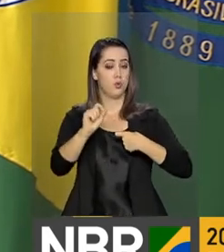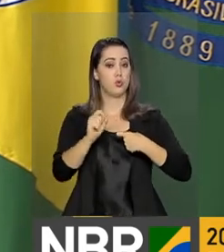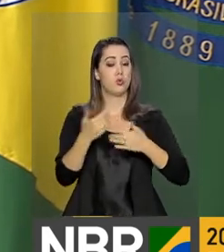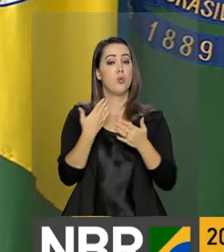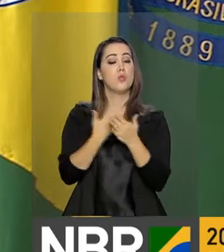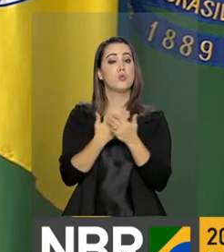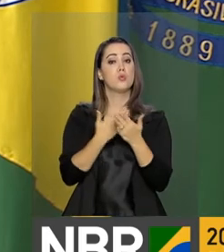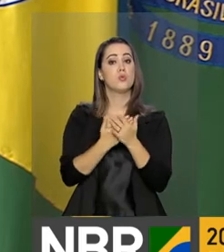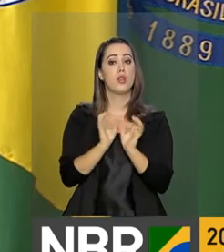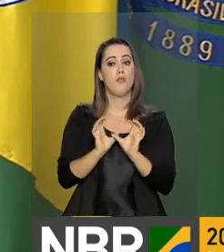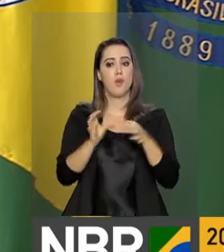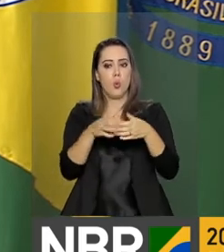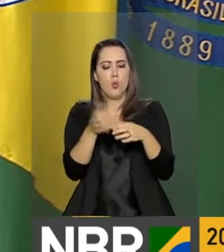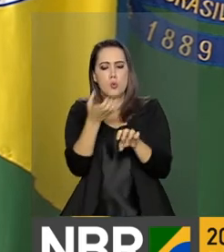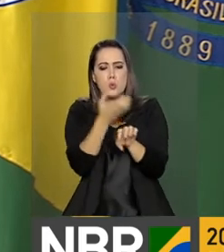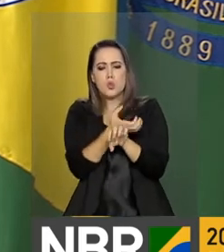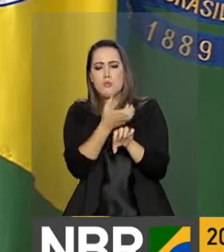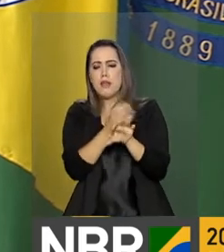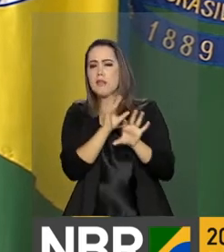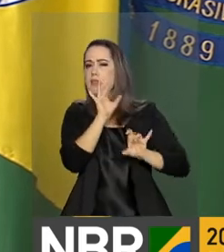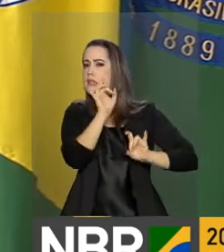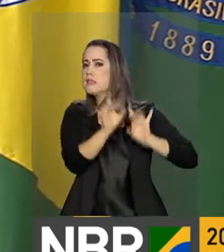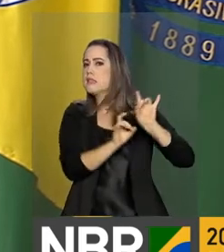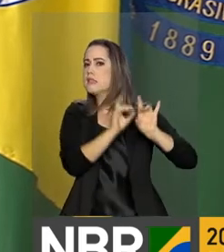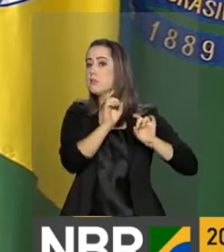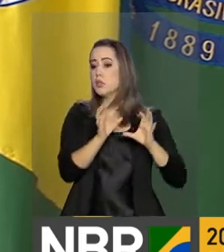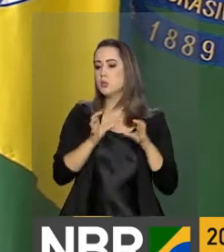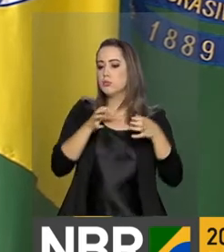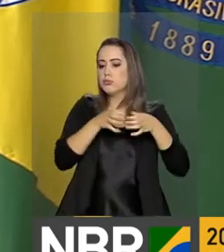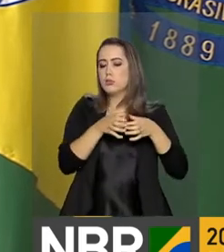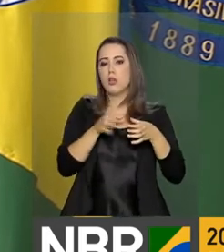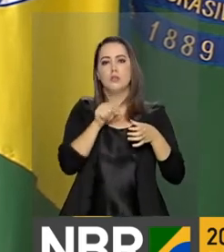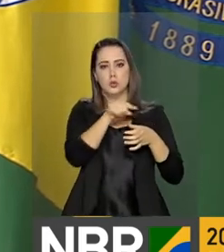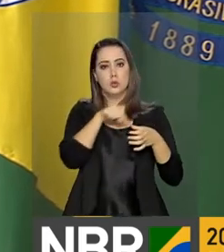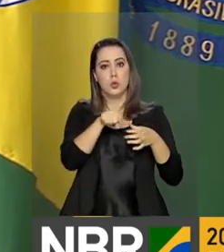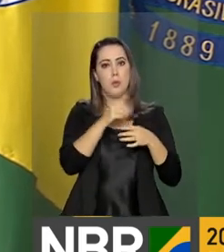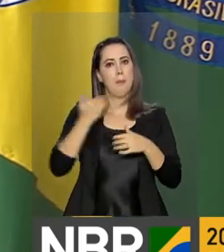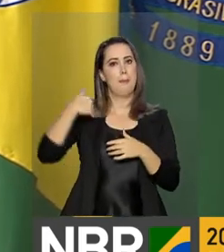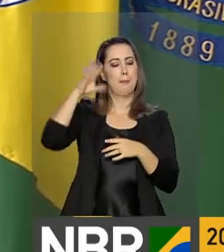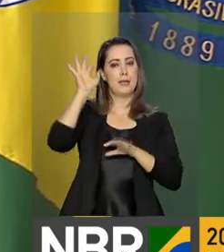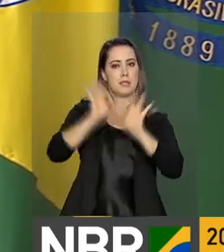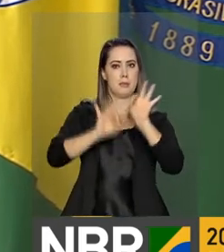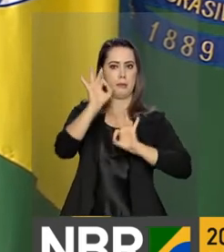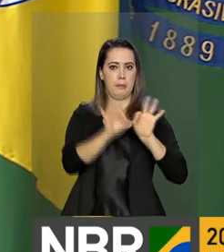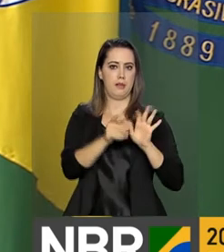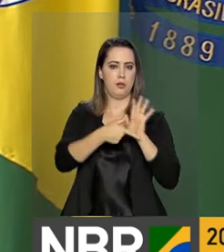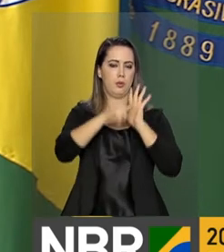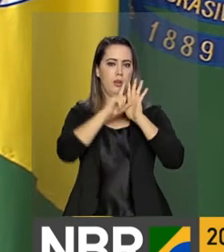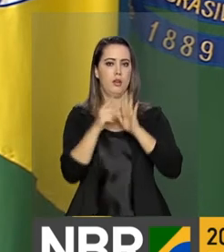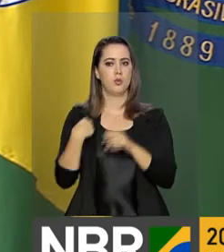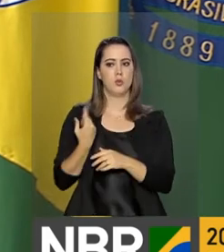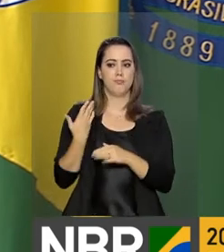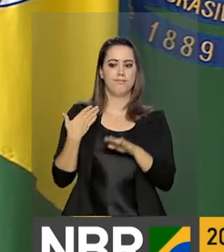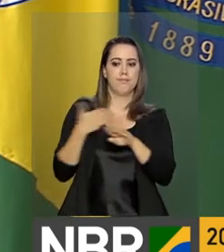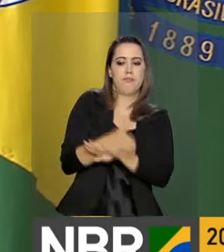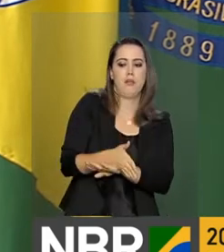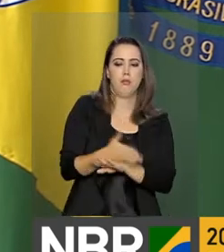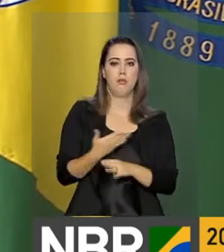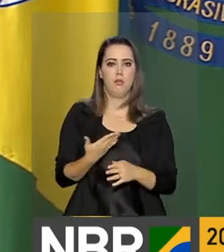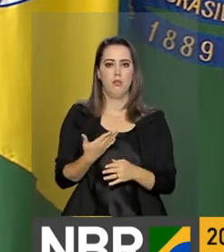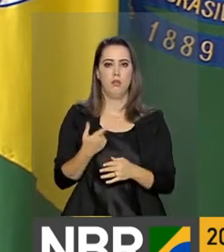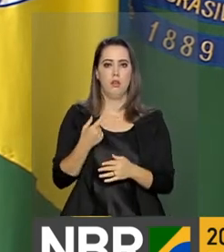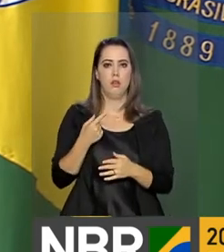núcleo de conhecimentos que te levava à universidade mais preparado do que único e simplesmente você, digamos,